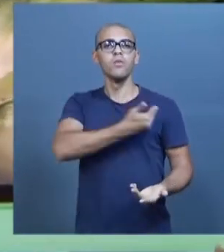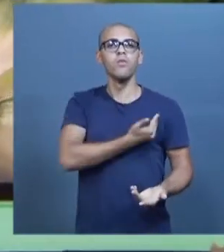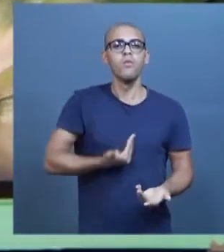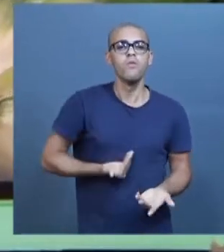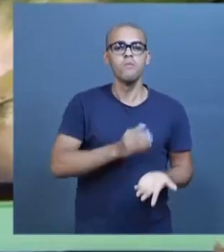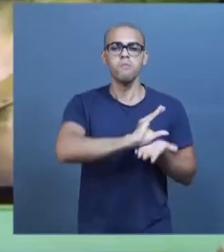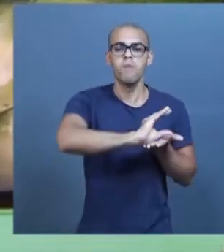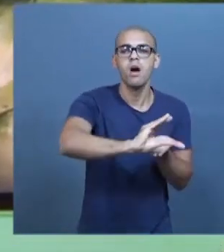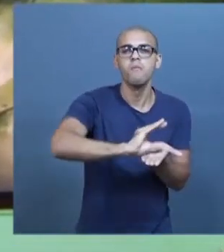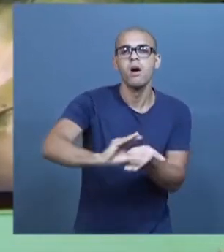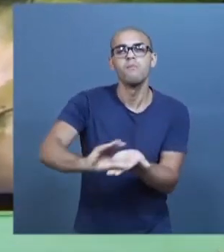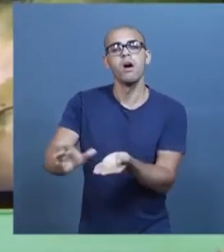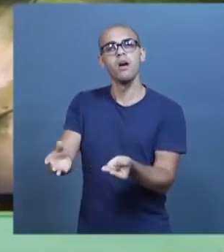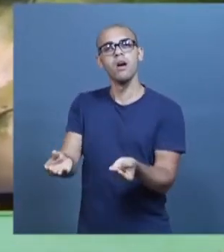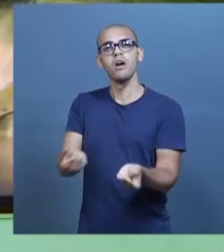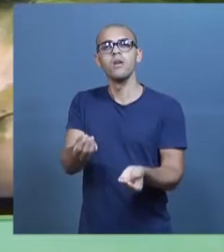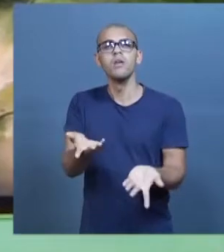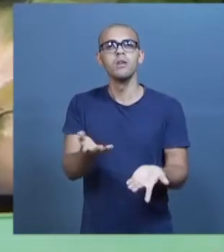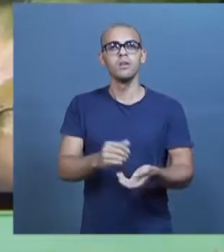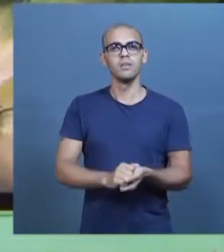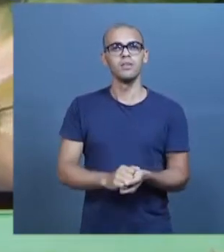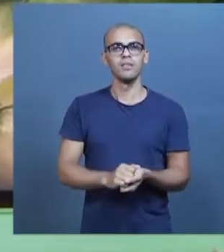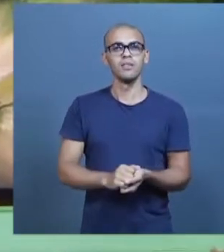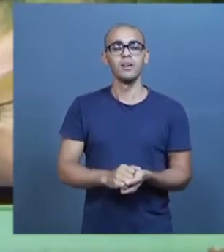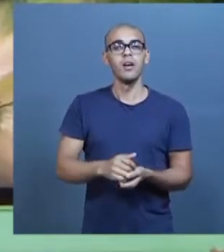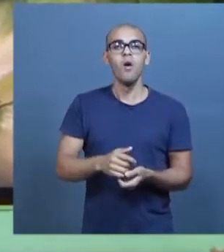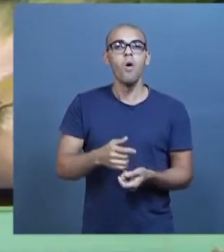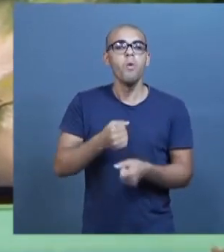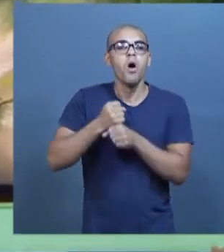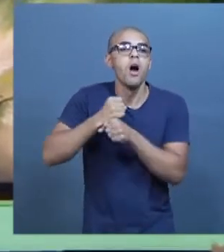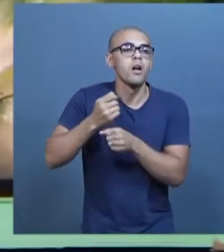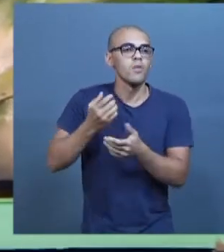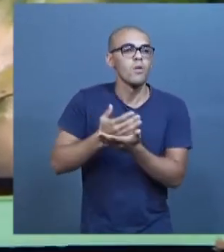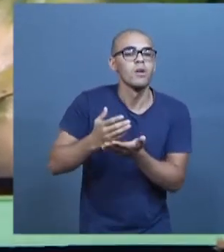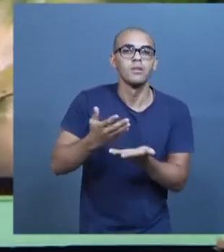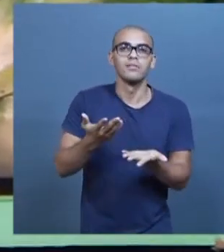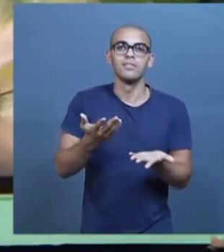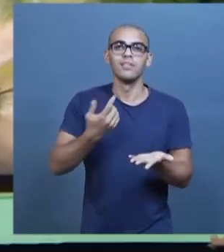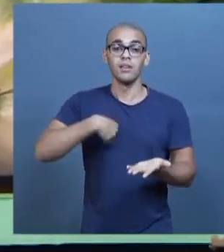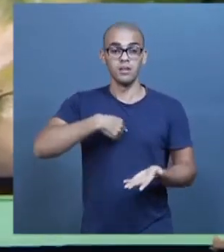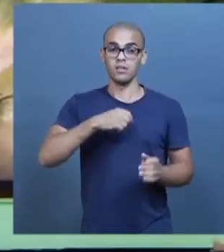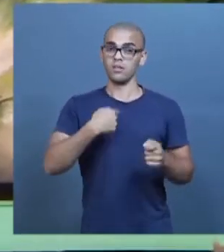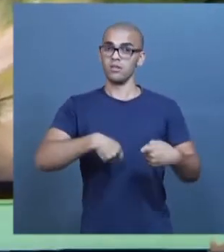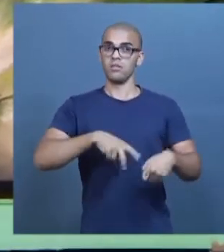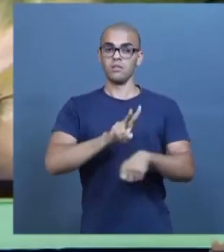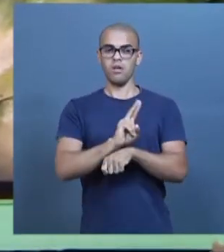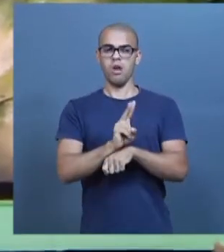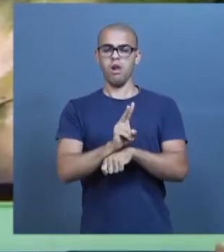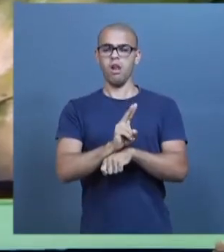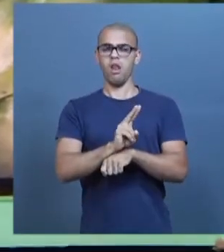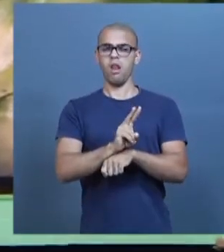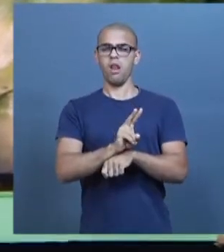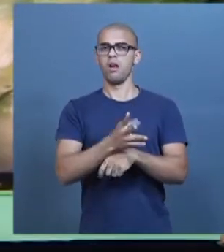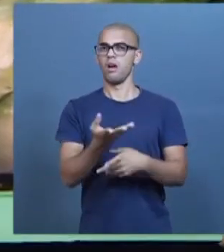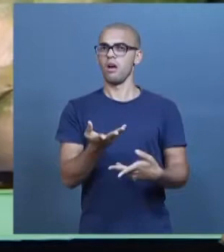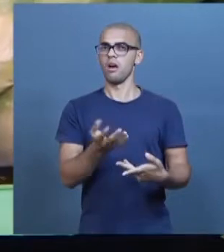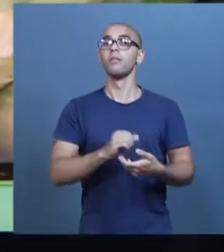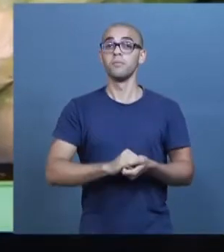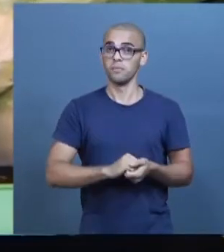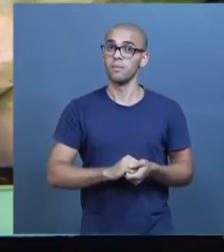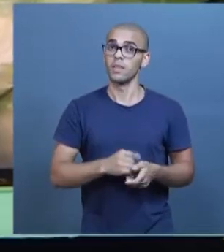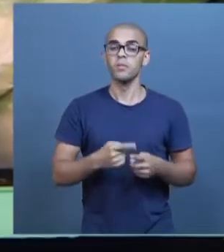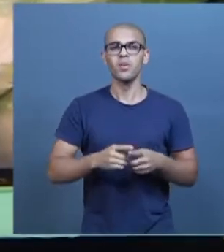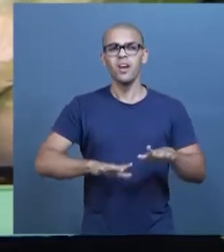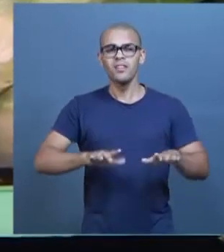quando que foi instituído esse imposto. E a gente tem que ficar olhando, né? Muitas vezes chega um imposto e você simplesmente